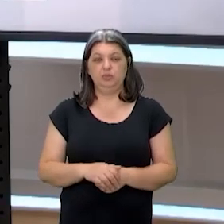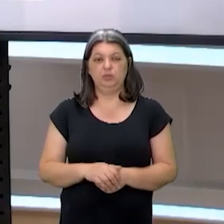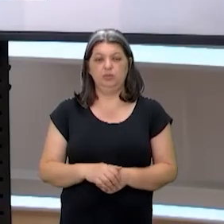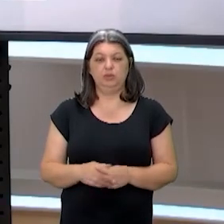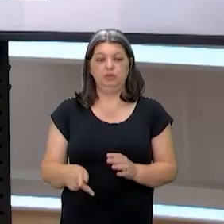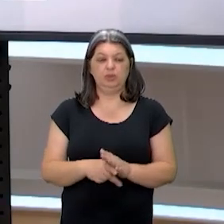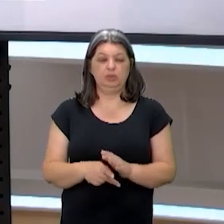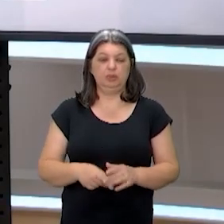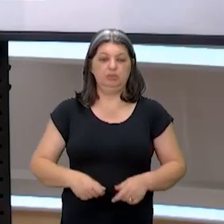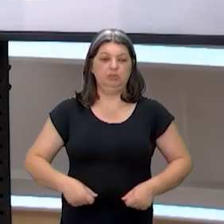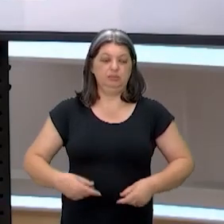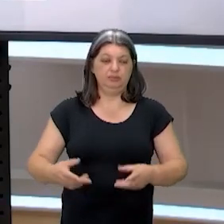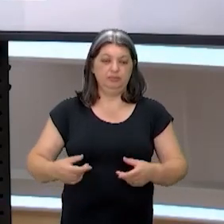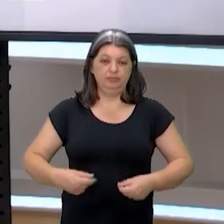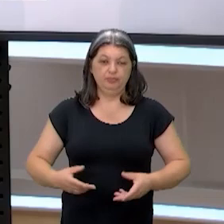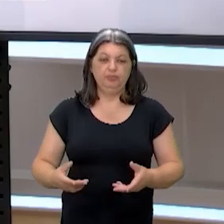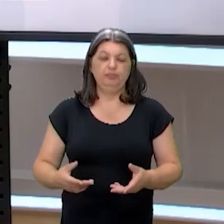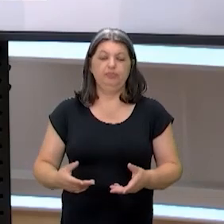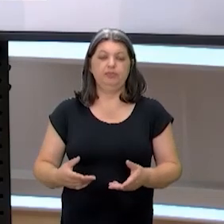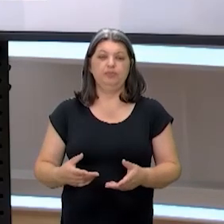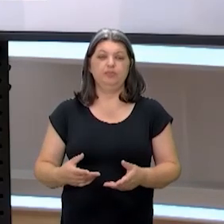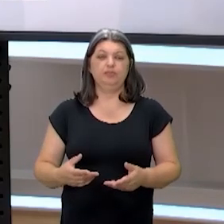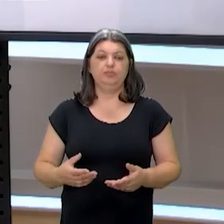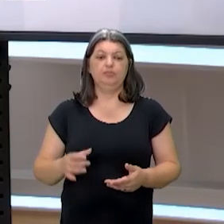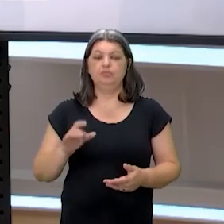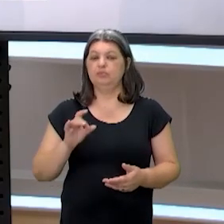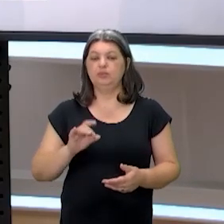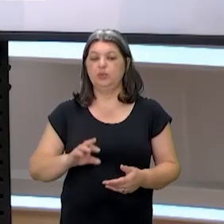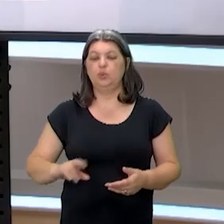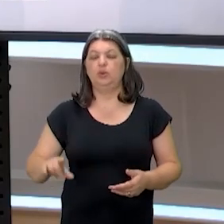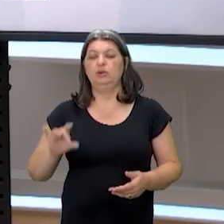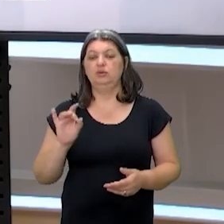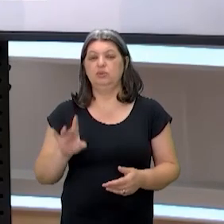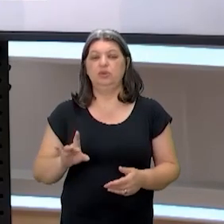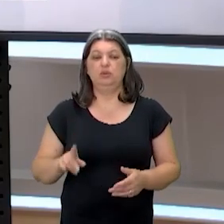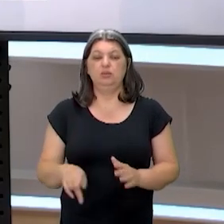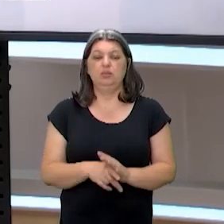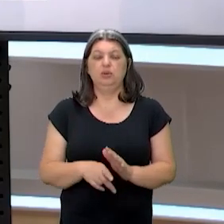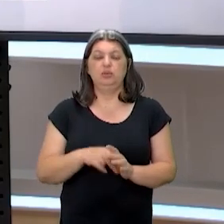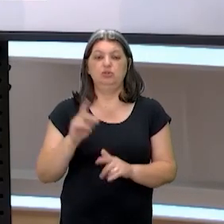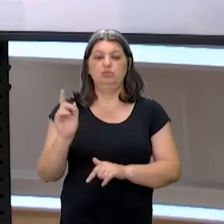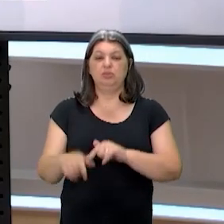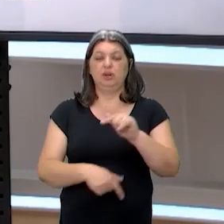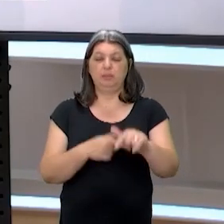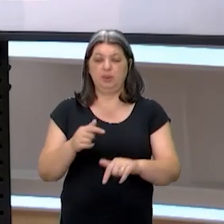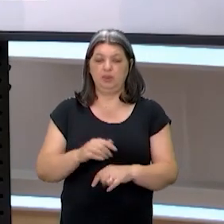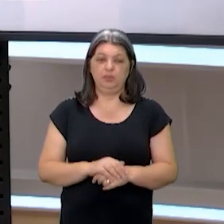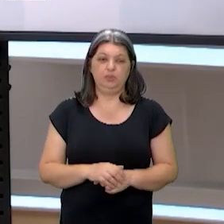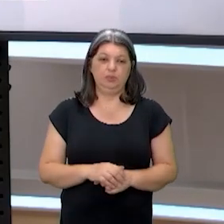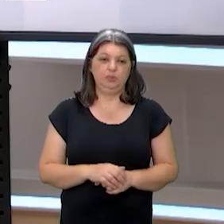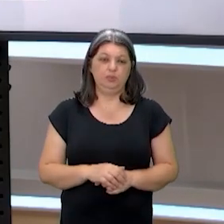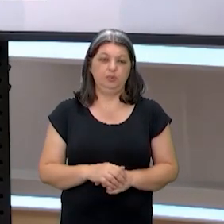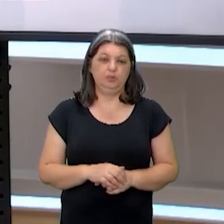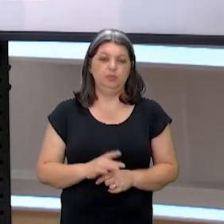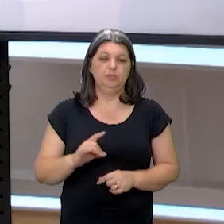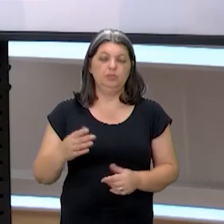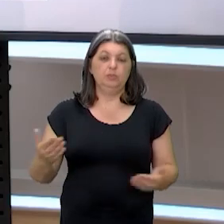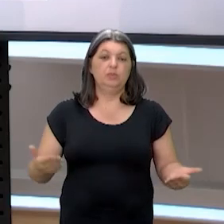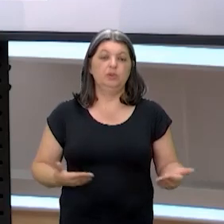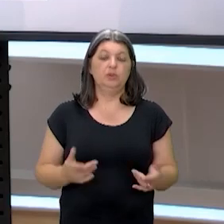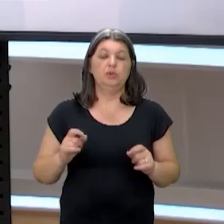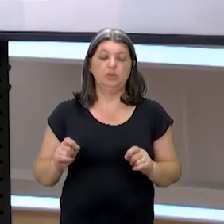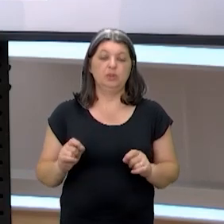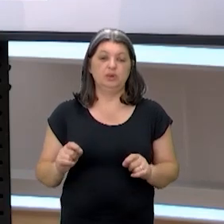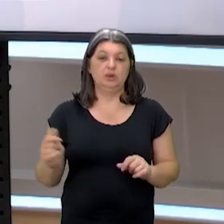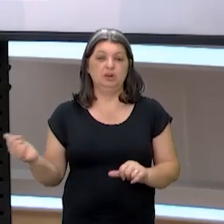maior custo que nós temos hoje não é mais o custo do trabalho. Olha que loucura, Mafê. O custo que nós temos hoje é